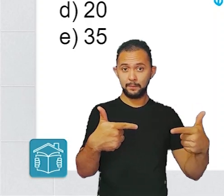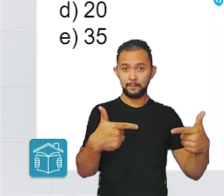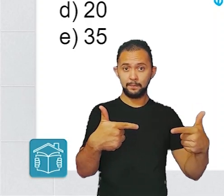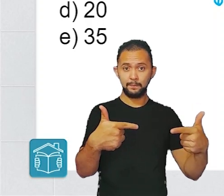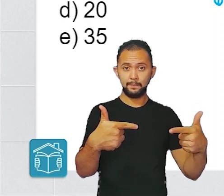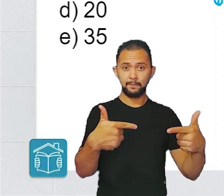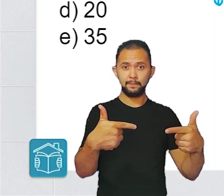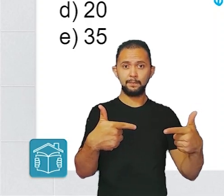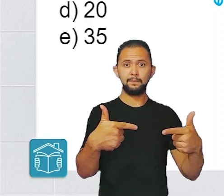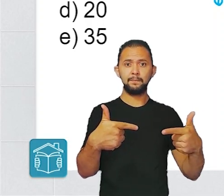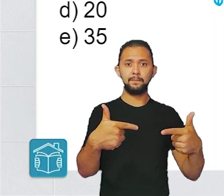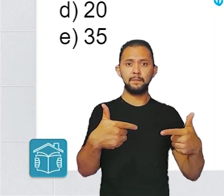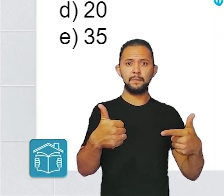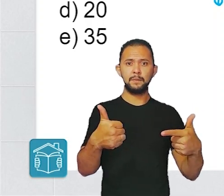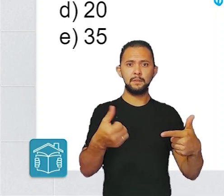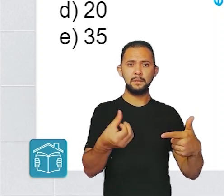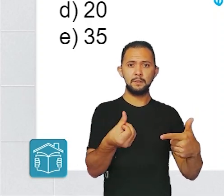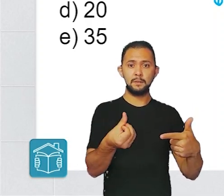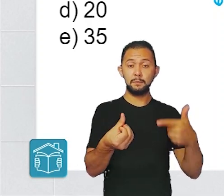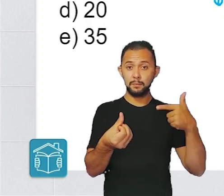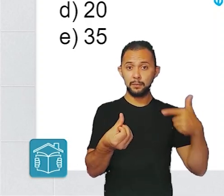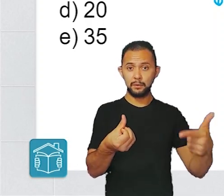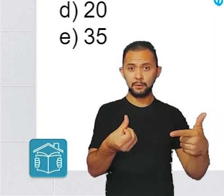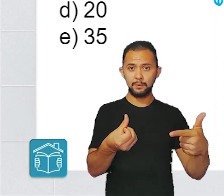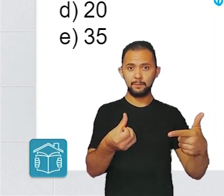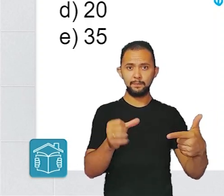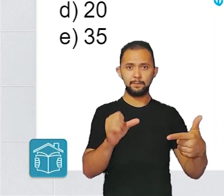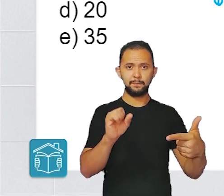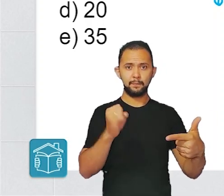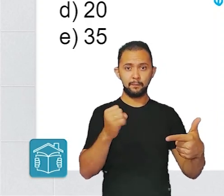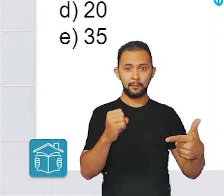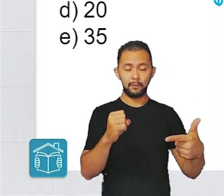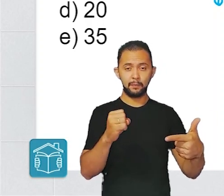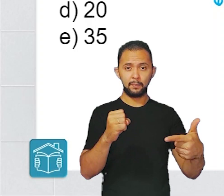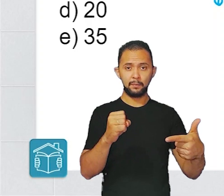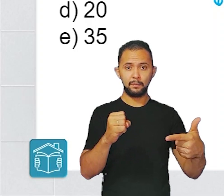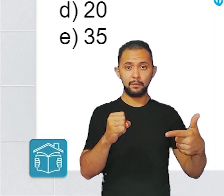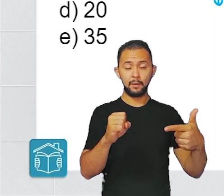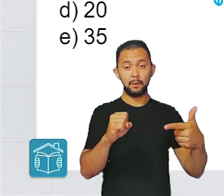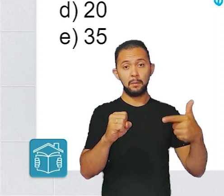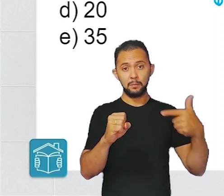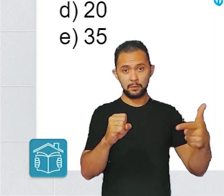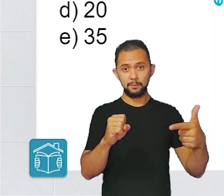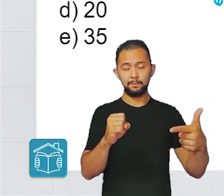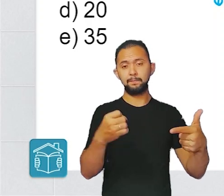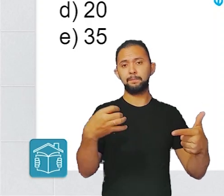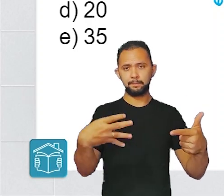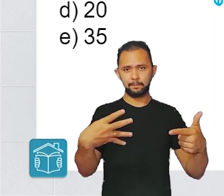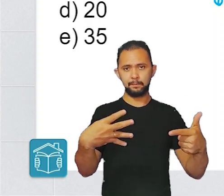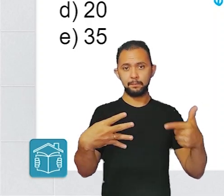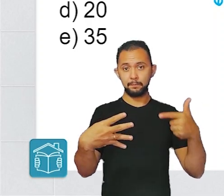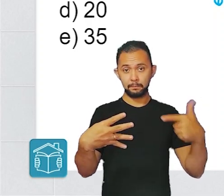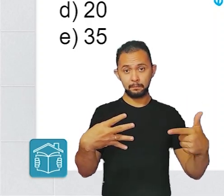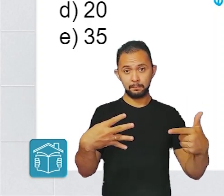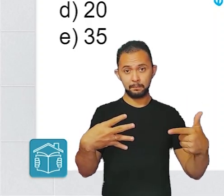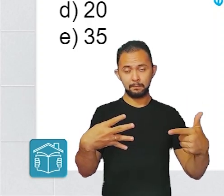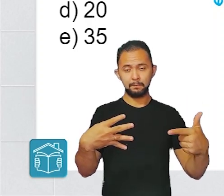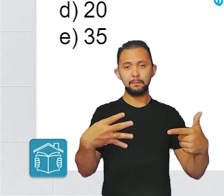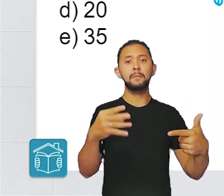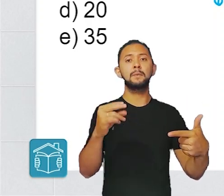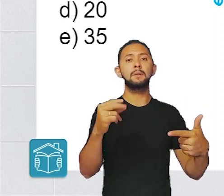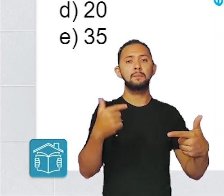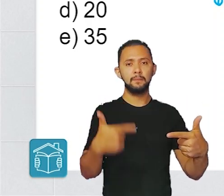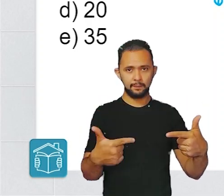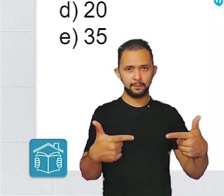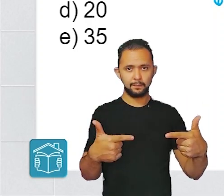2, 16. 16 dividido por 2, 8. 8 dividido por 2, 4. 4 dividido